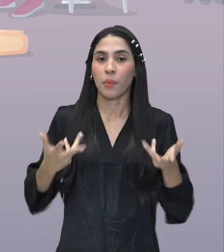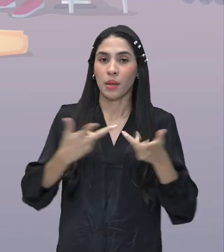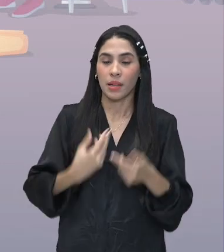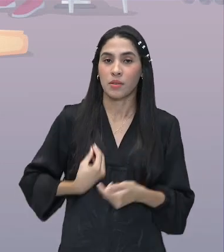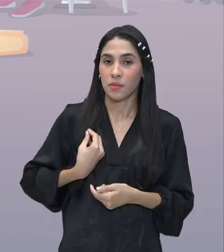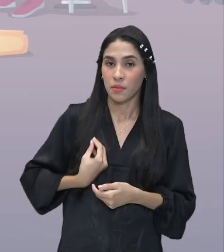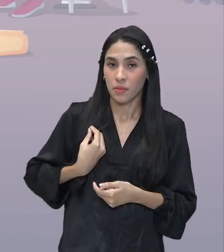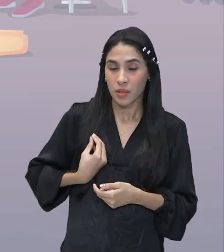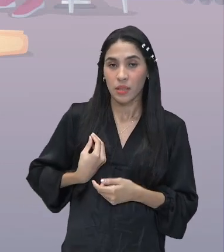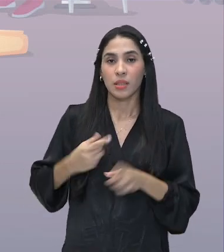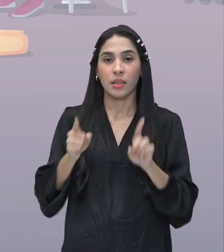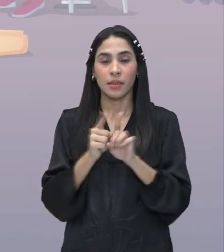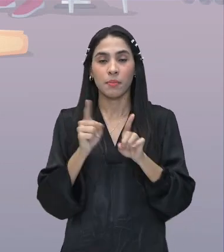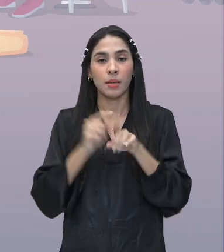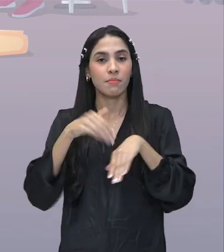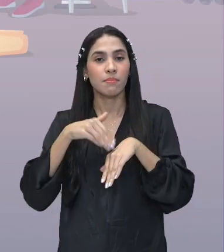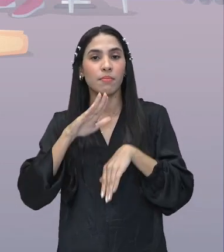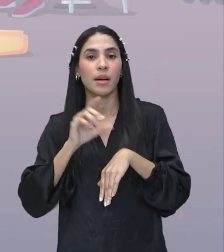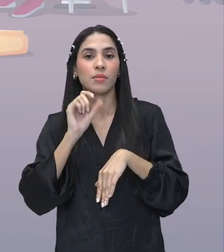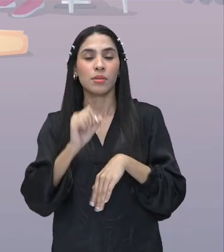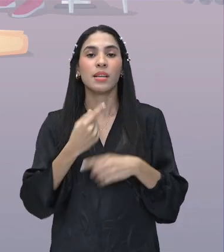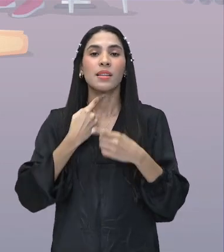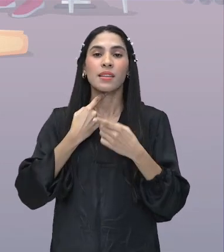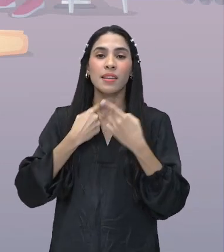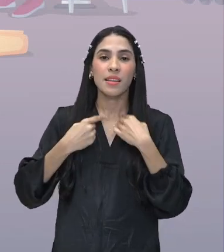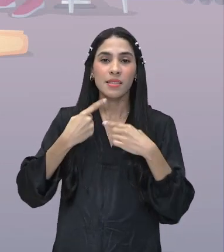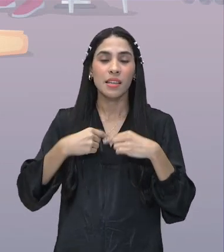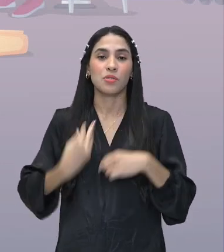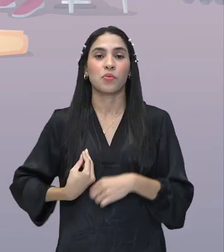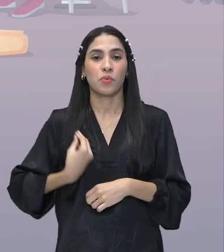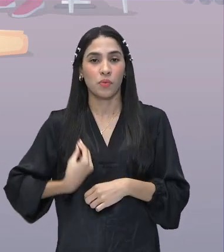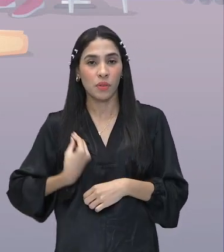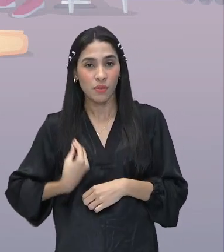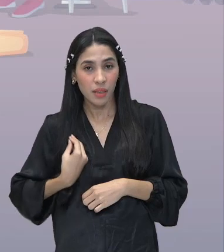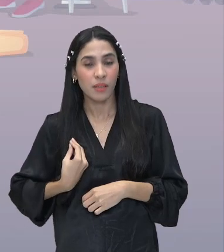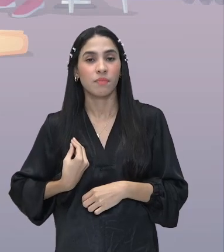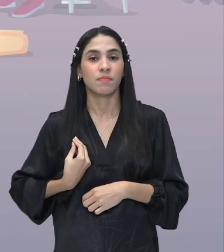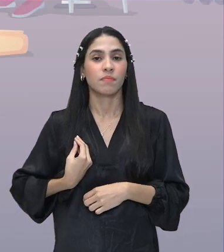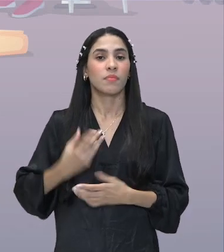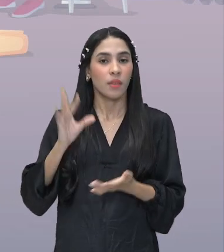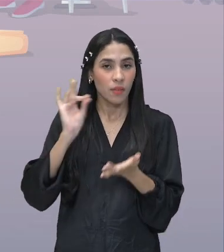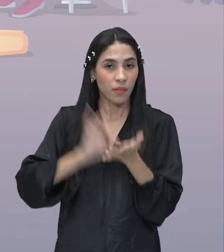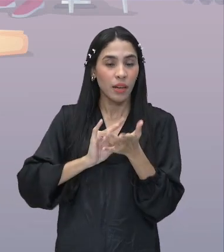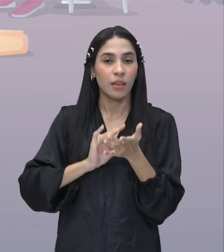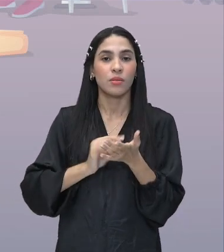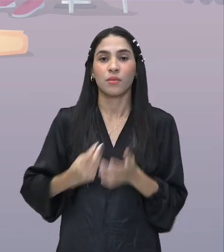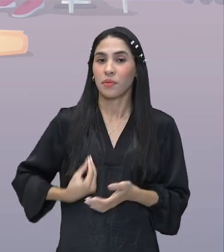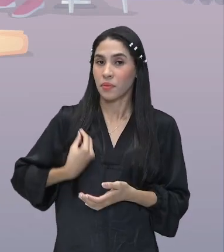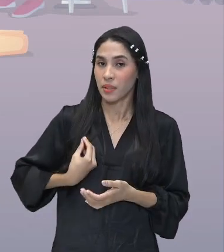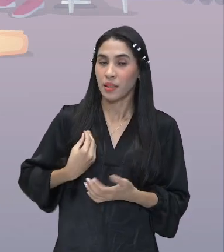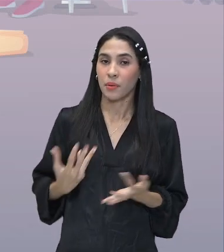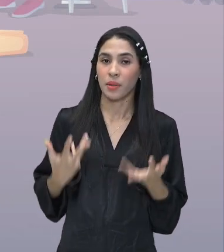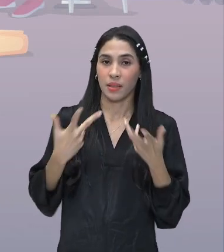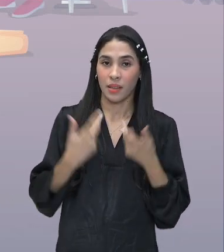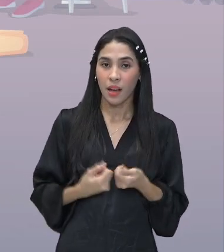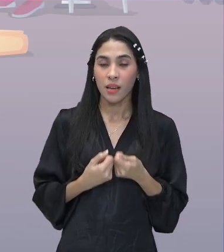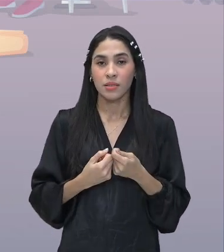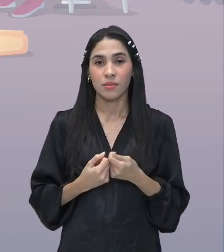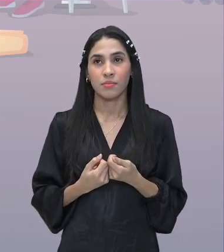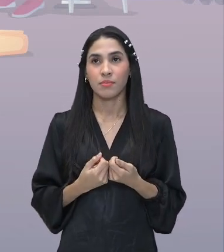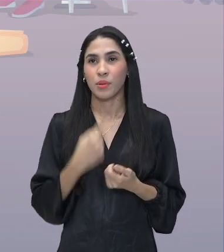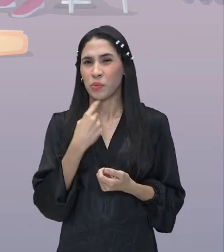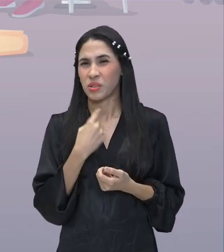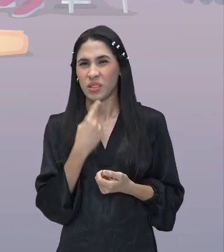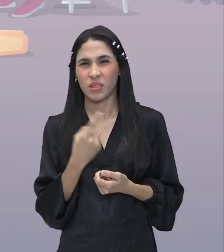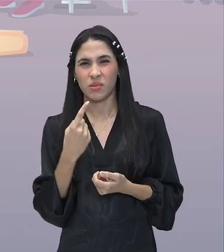vida, trazendo mais essa vontade aí de viver de fato uma vida com qualidade, né? Não adianta a gente